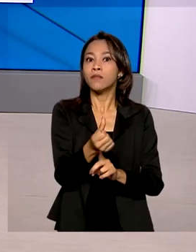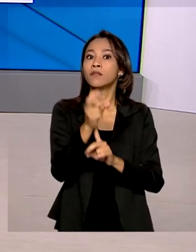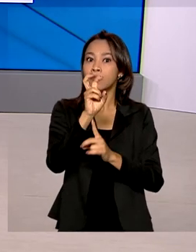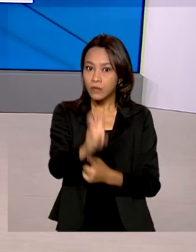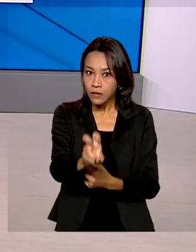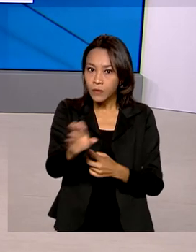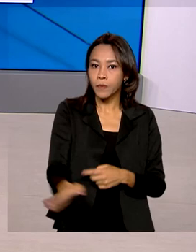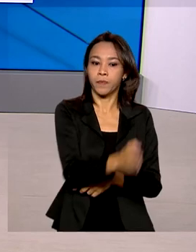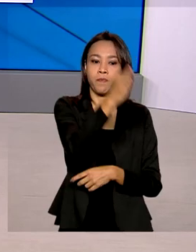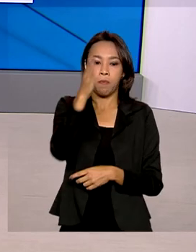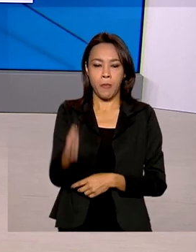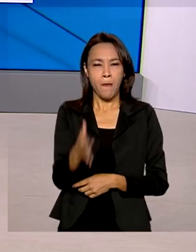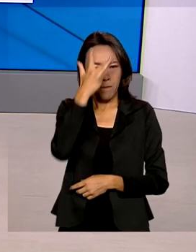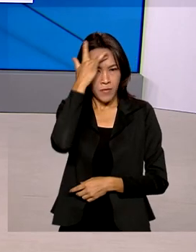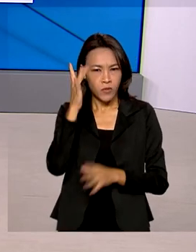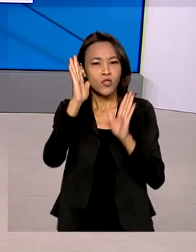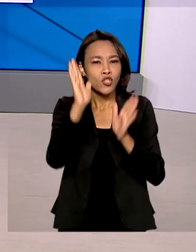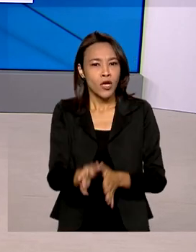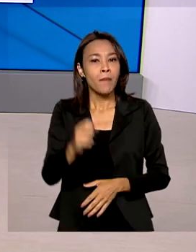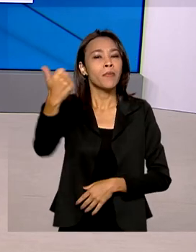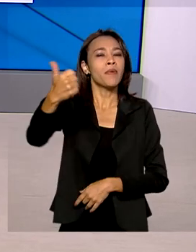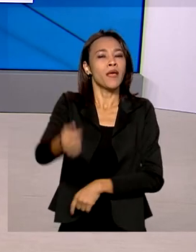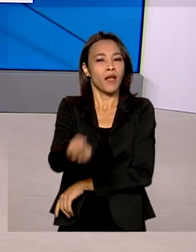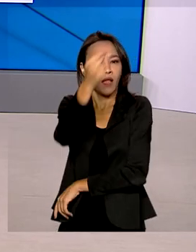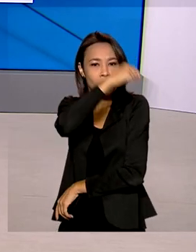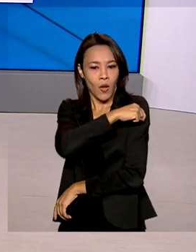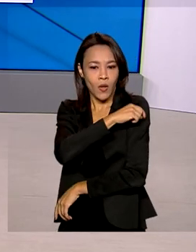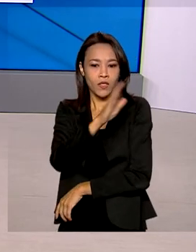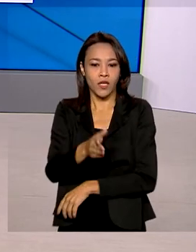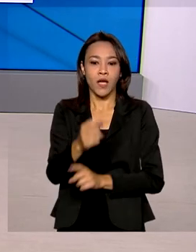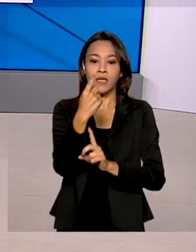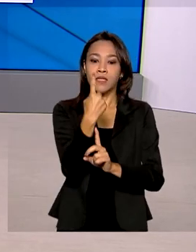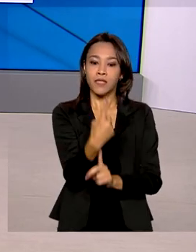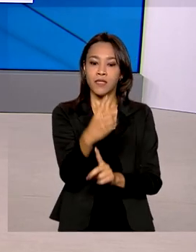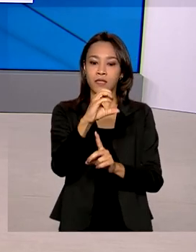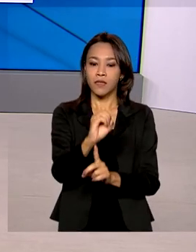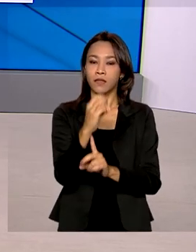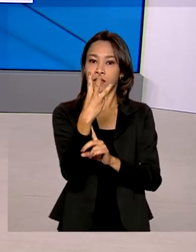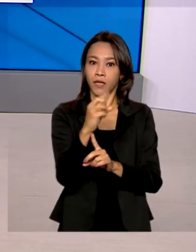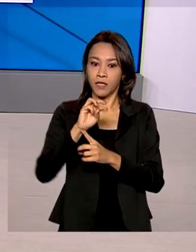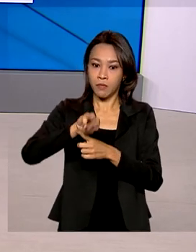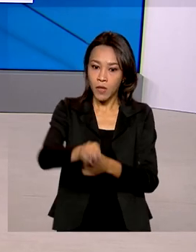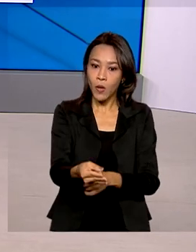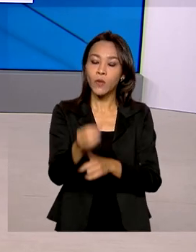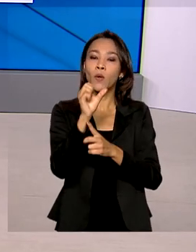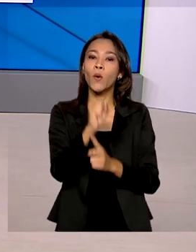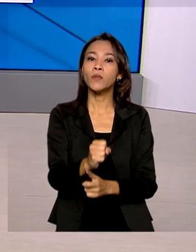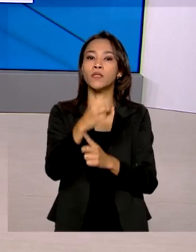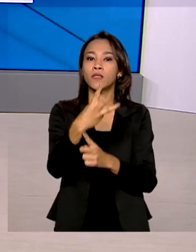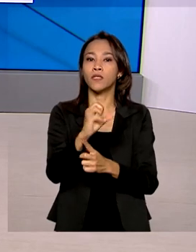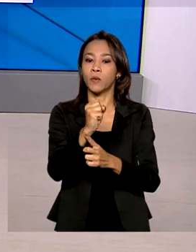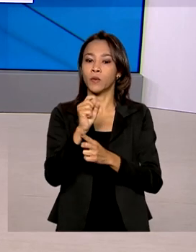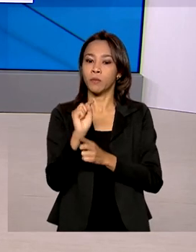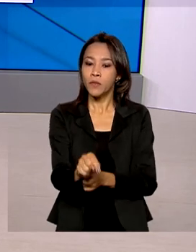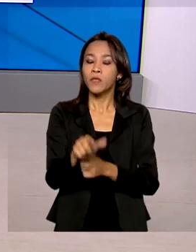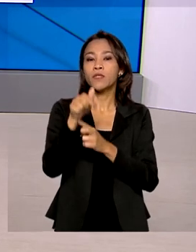1.665 pessoas vacinadas com a primeira dose 103 milhões 838